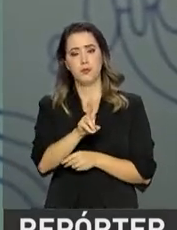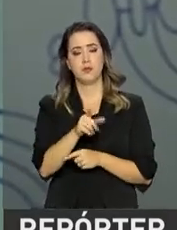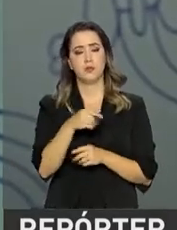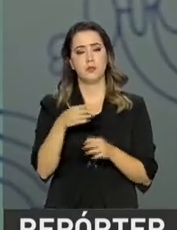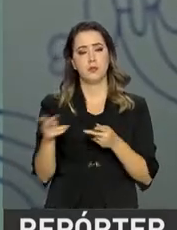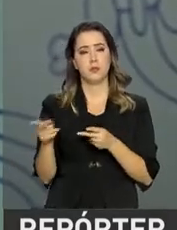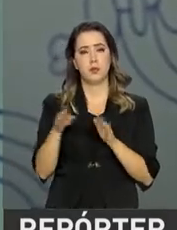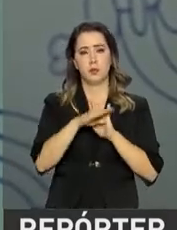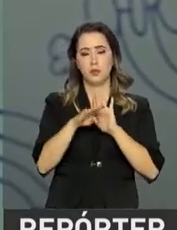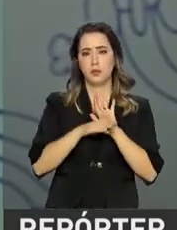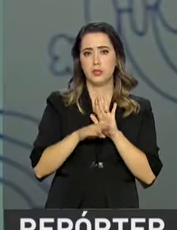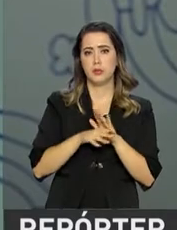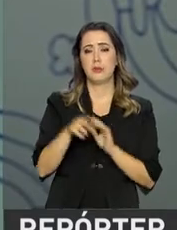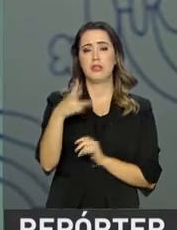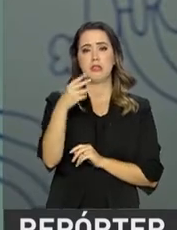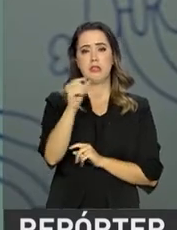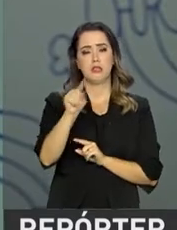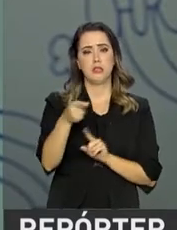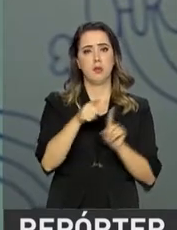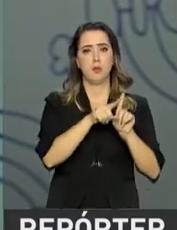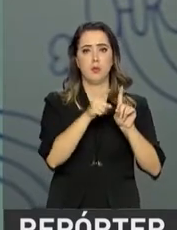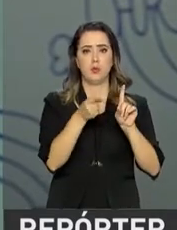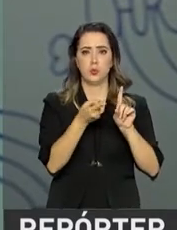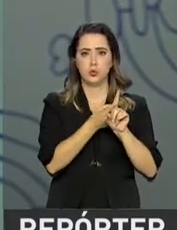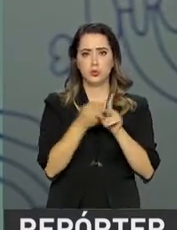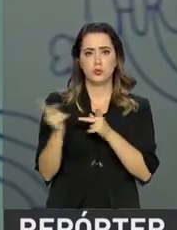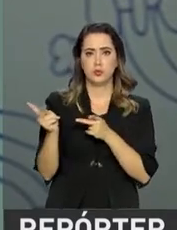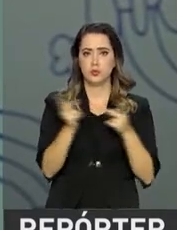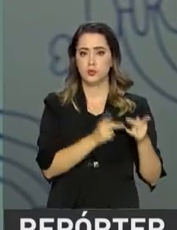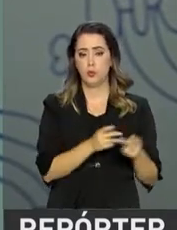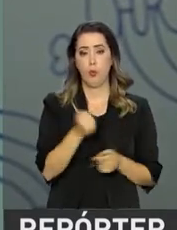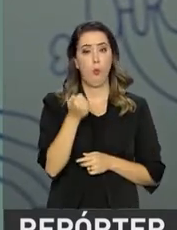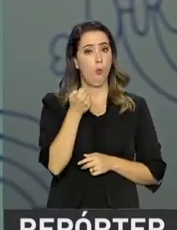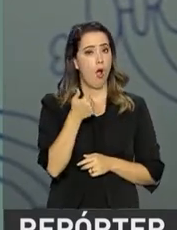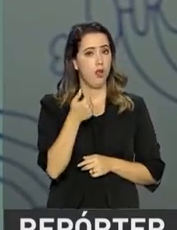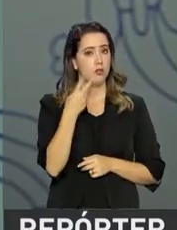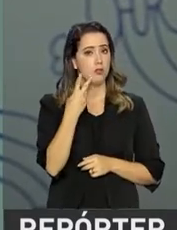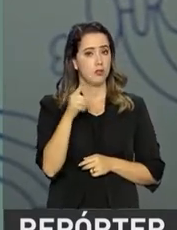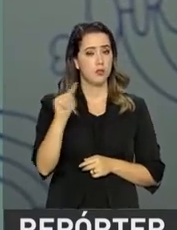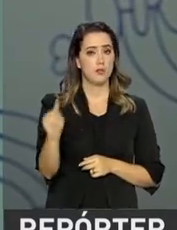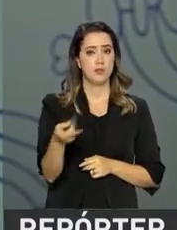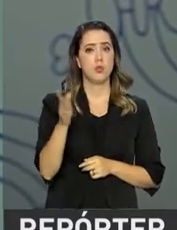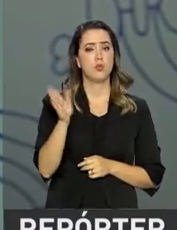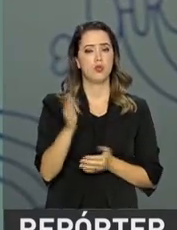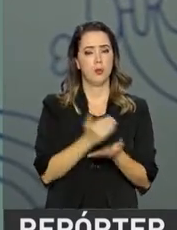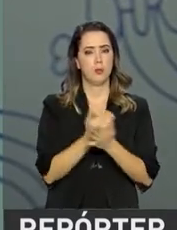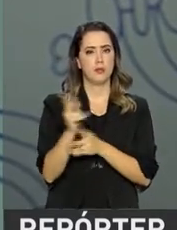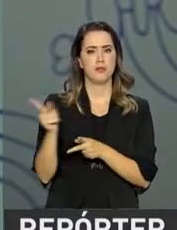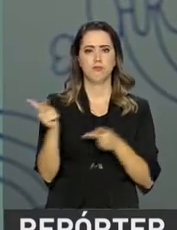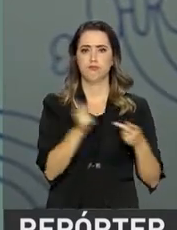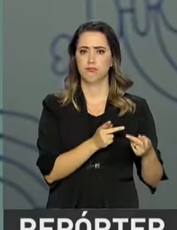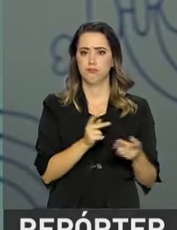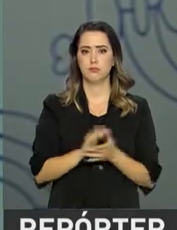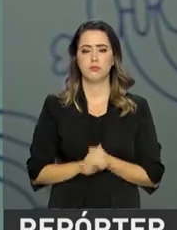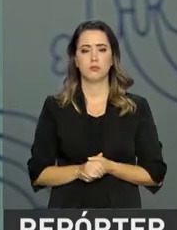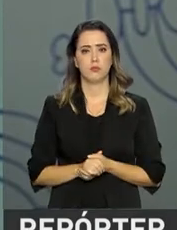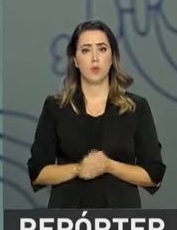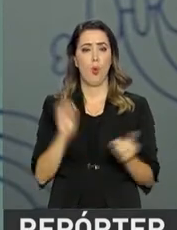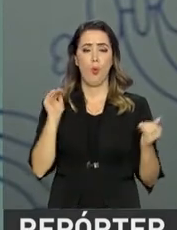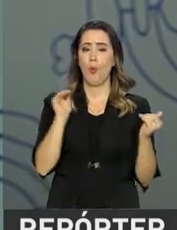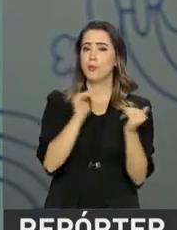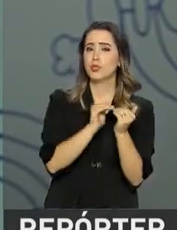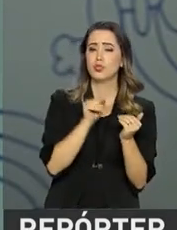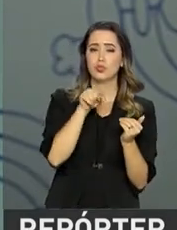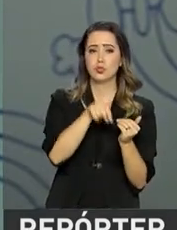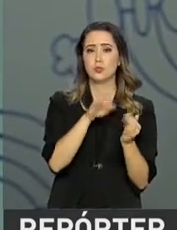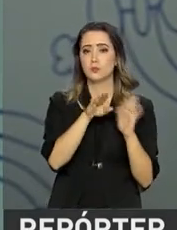gestantes visitadas e quase 2 mil municípios já iniciaram as visitas. O objetivo deste